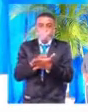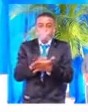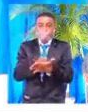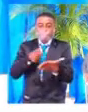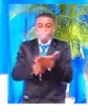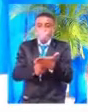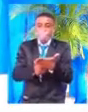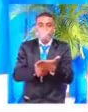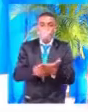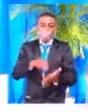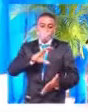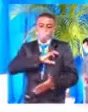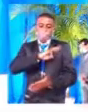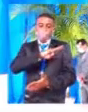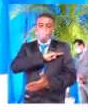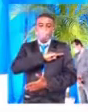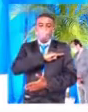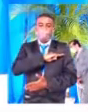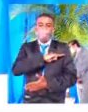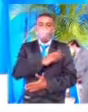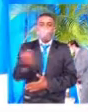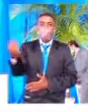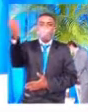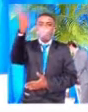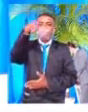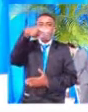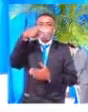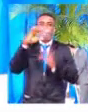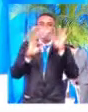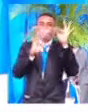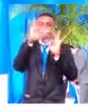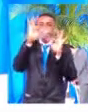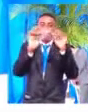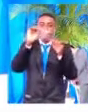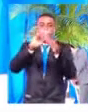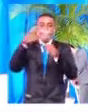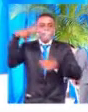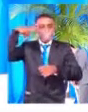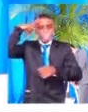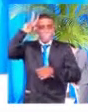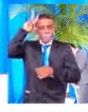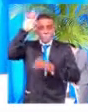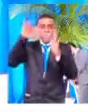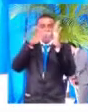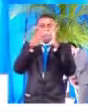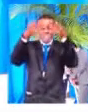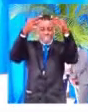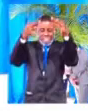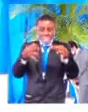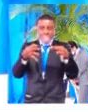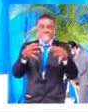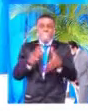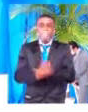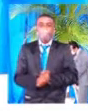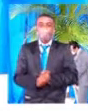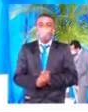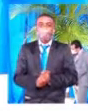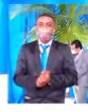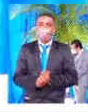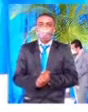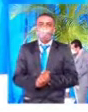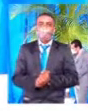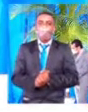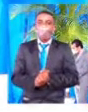identidade em Coração de Maria, vem construindo uma história pautada em dedicação